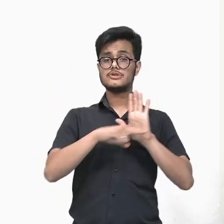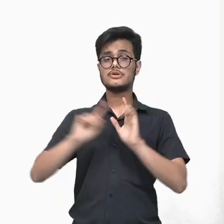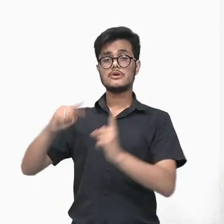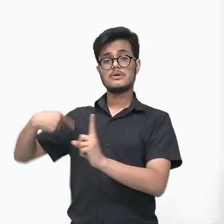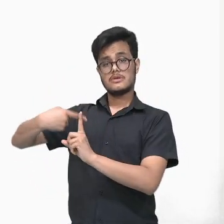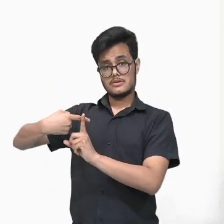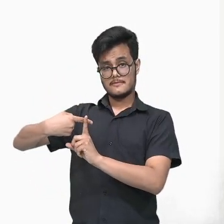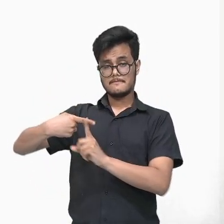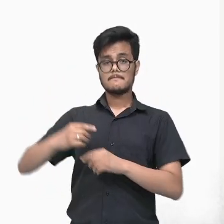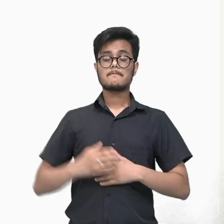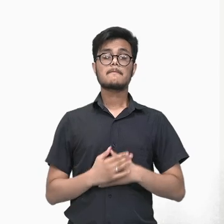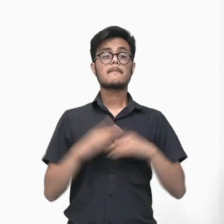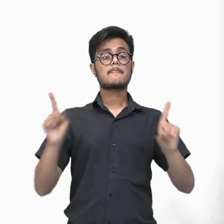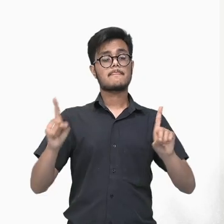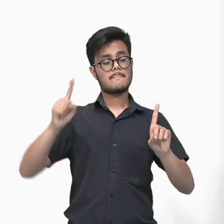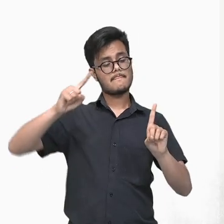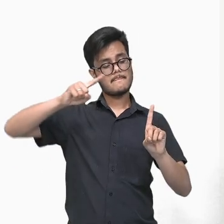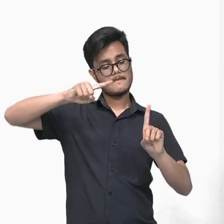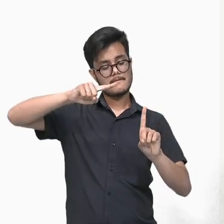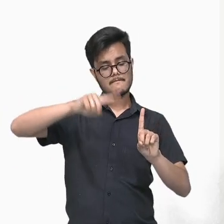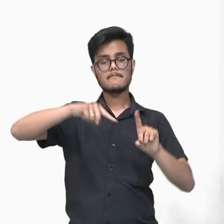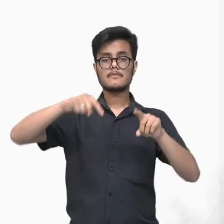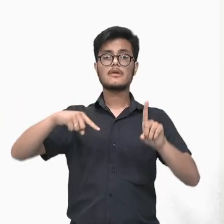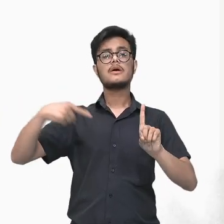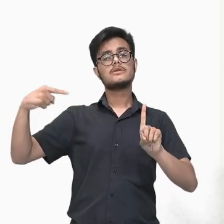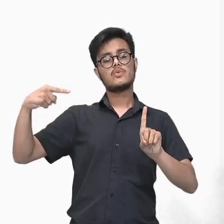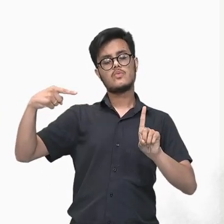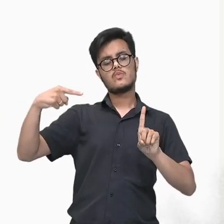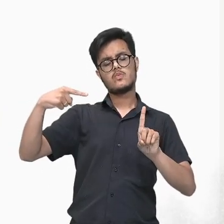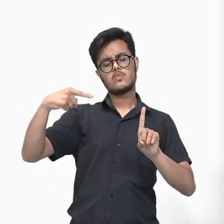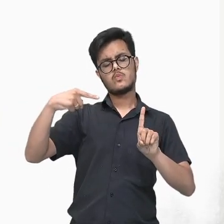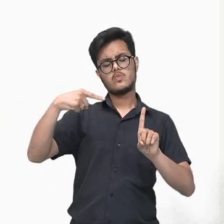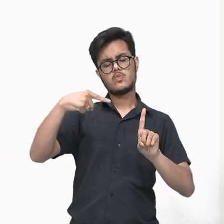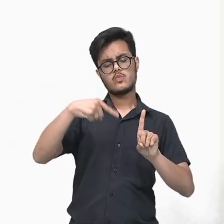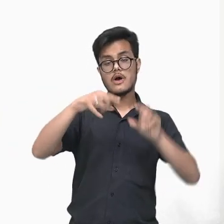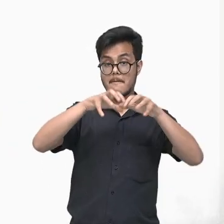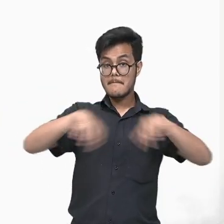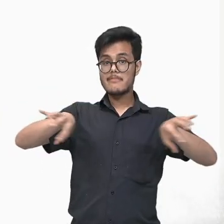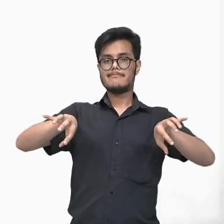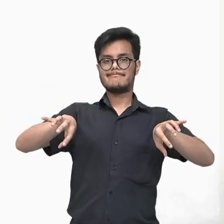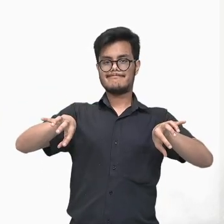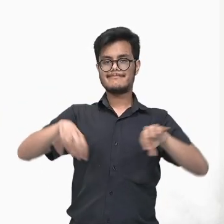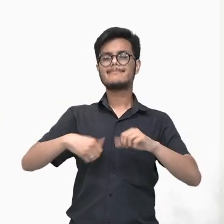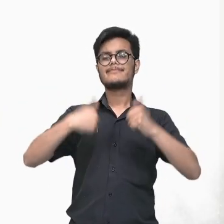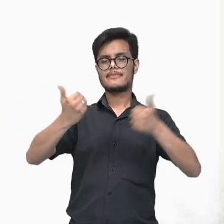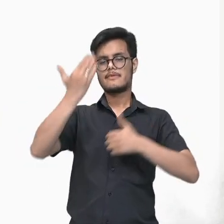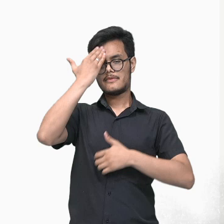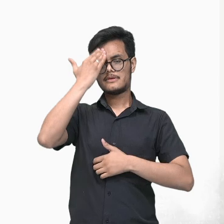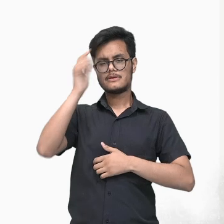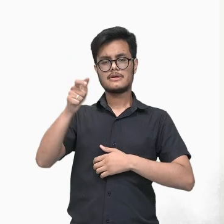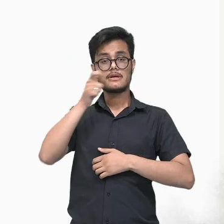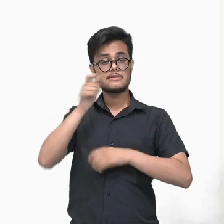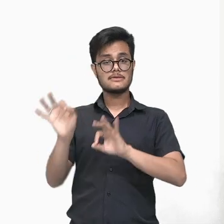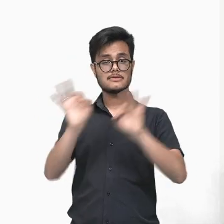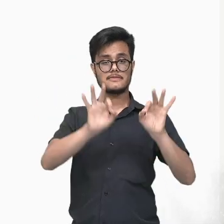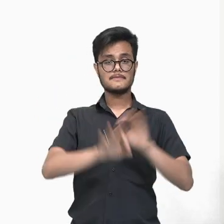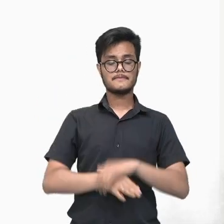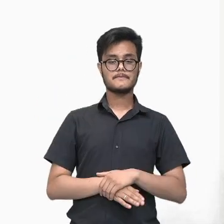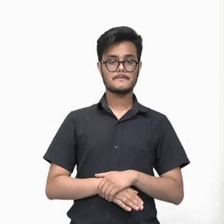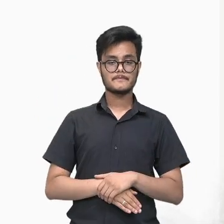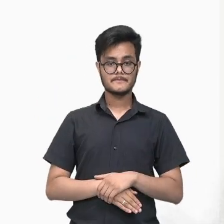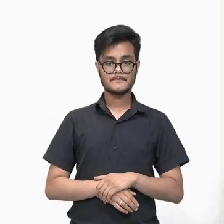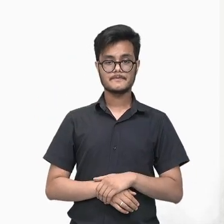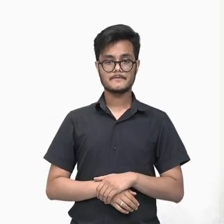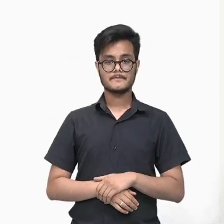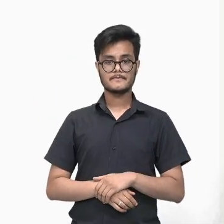induzido. Causa, o indutor é aproximado do induzido, como vocês puderam ver na animação. O induzido é ligado